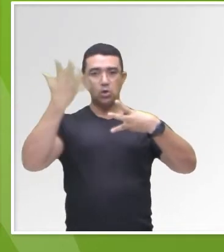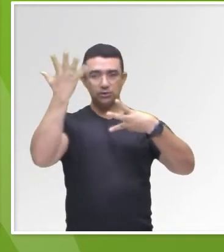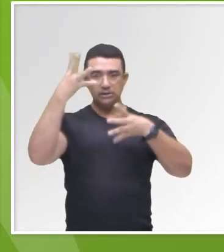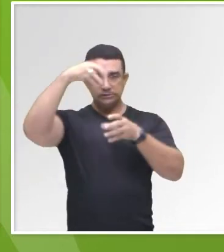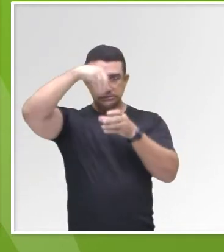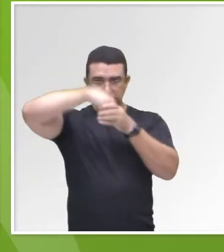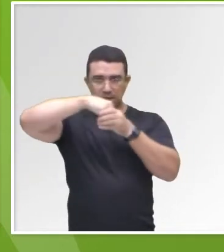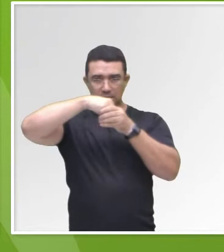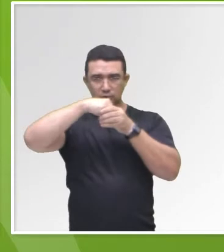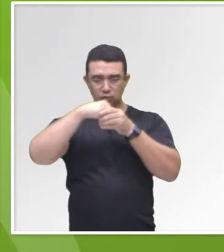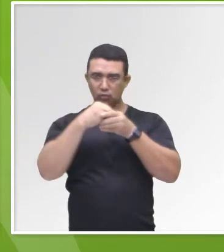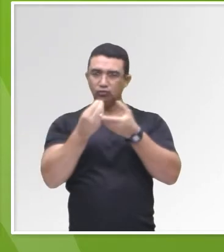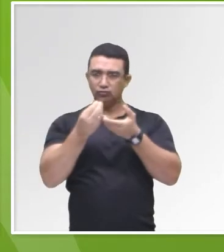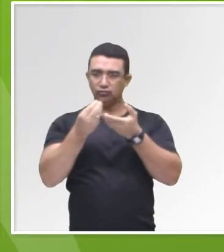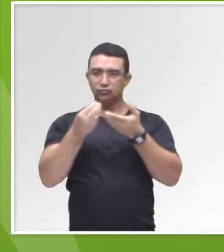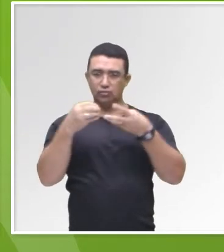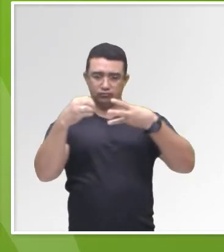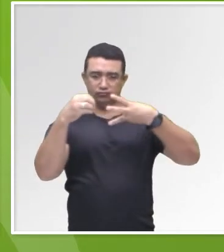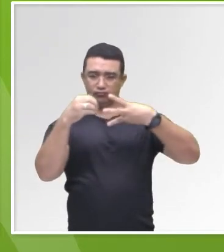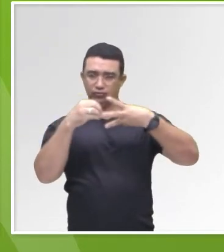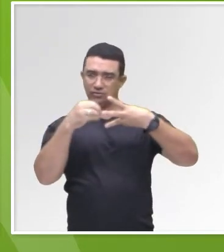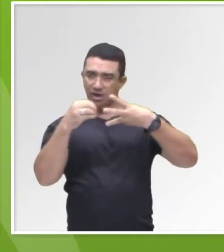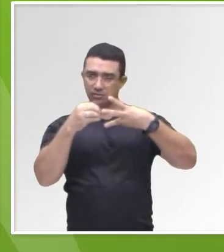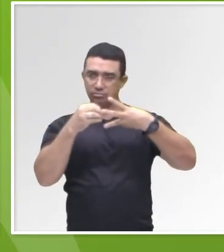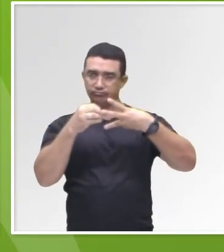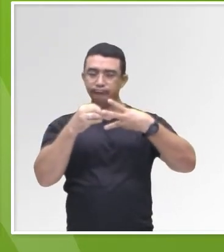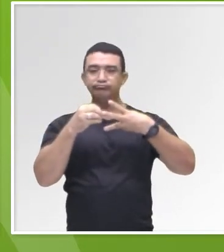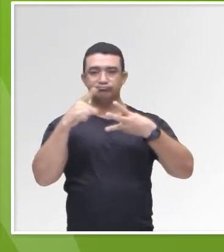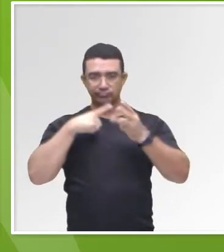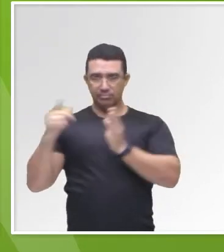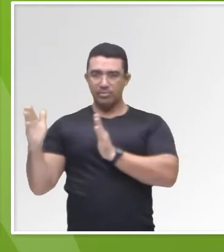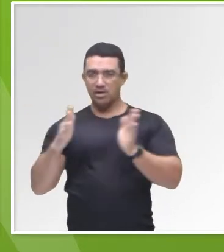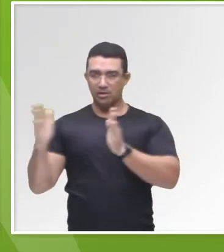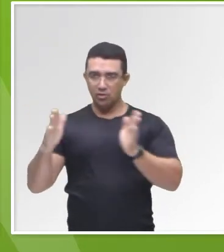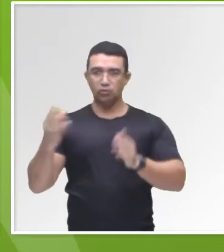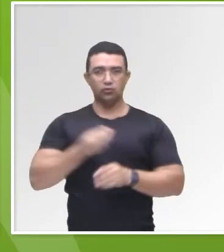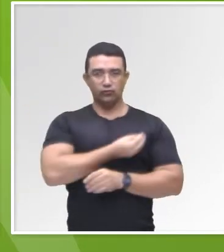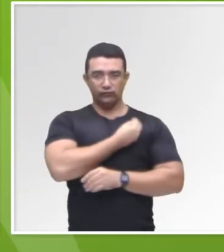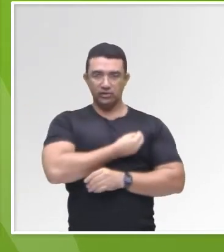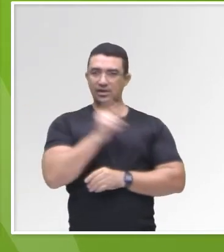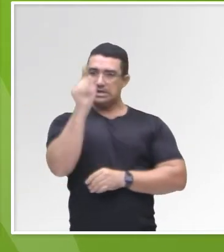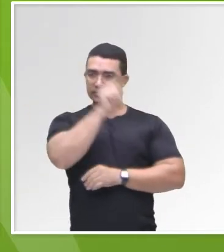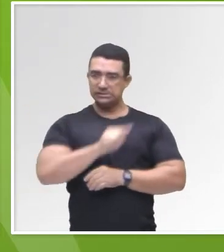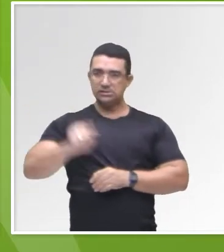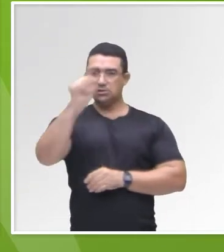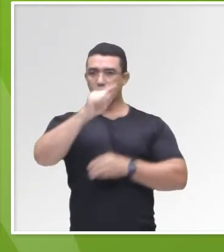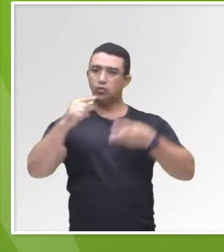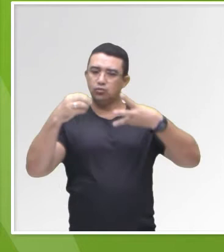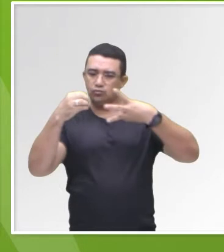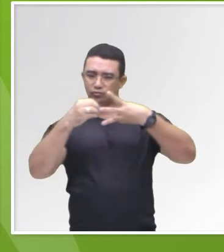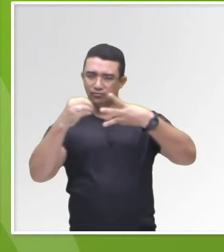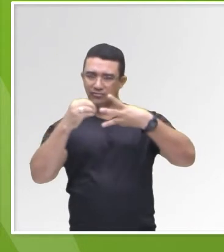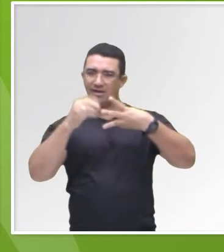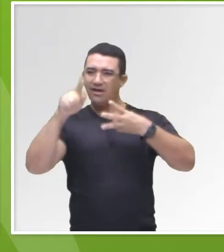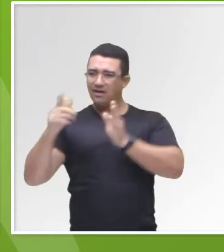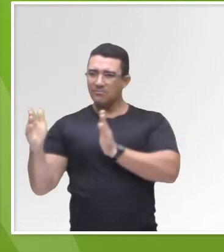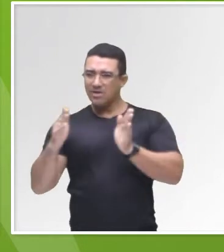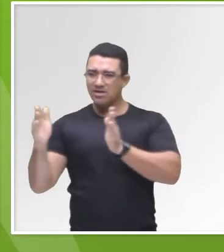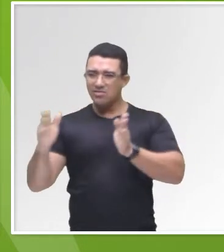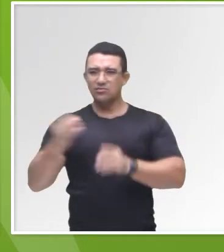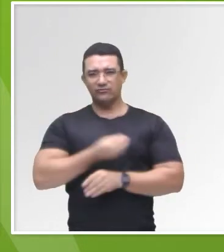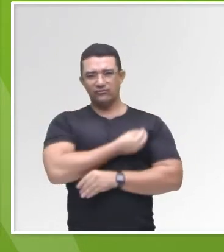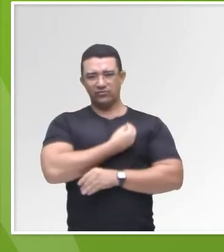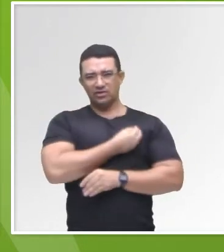um período de vida, que é o chamado ciclo celular, que é, como a gente observou, um período de vida curto, né?